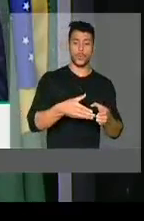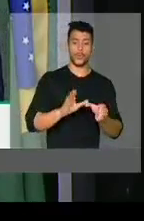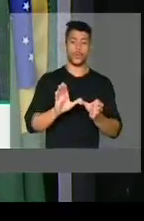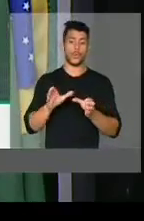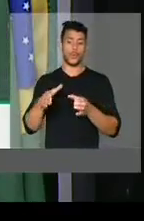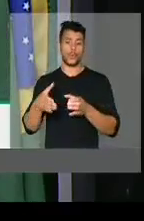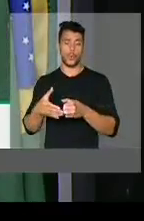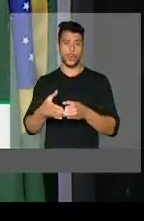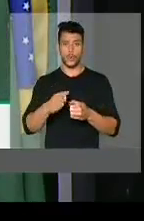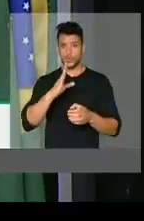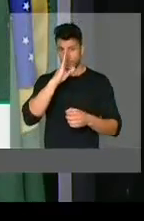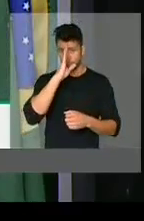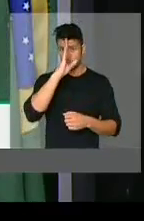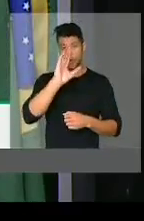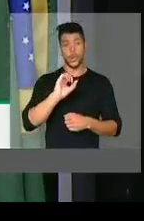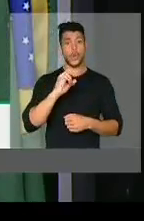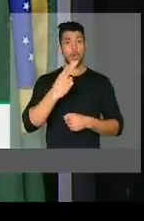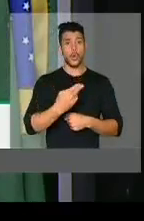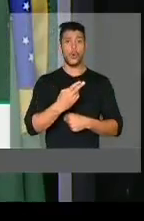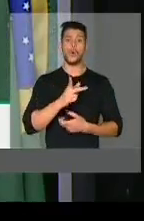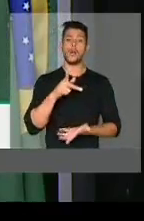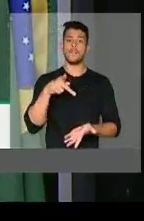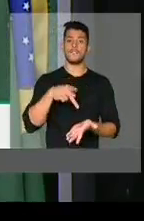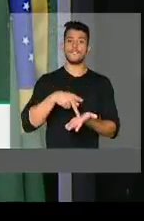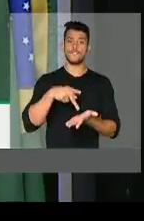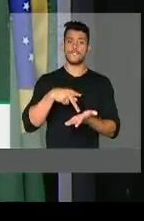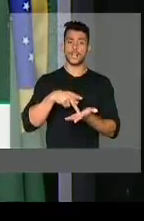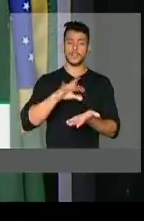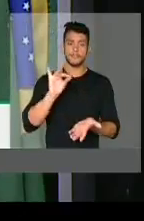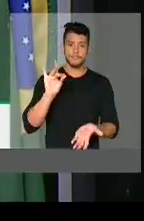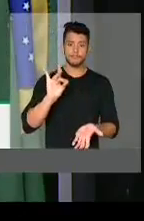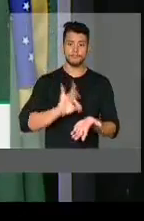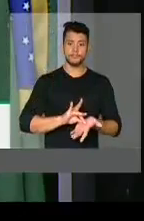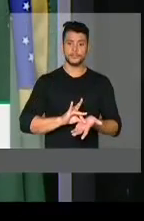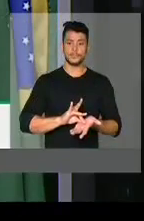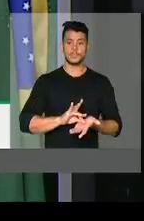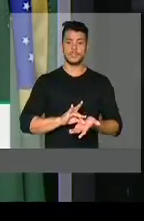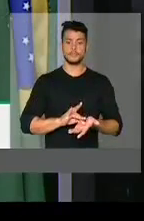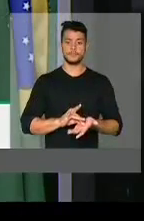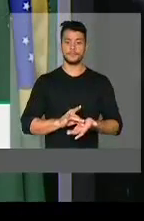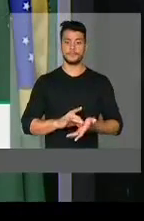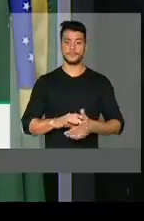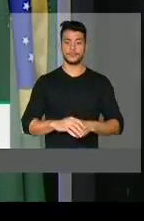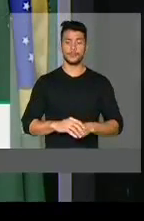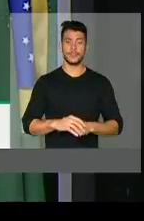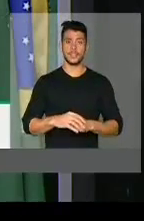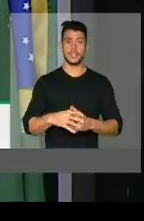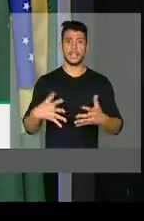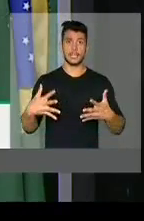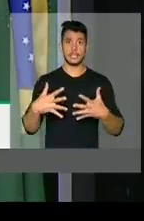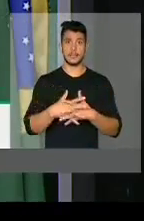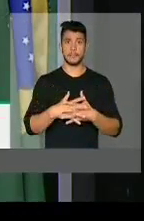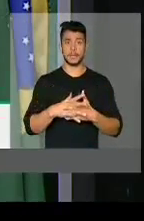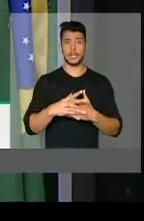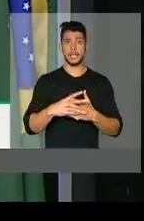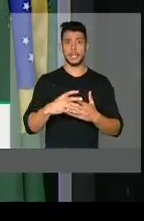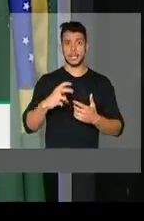uma verdade unificante que obscureça ou eclipse a inteligência de uma